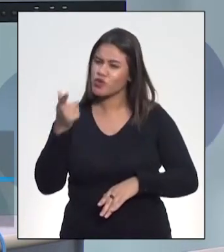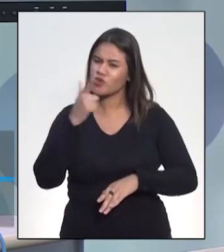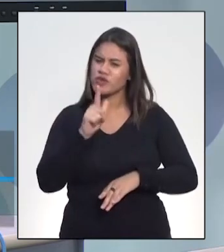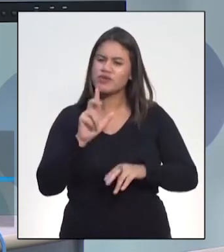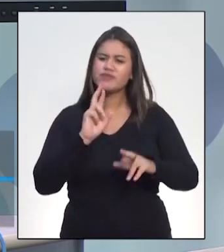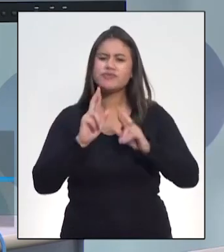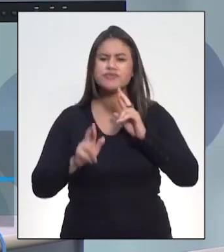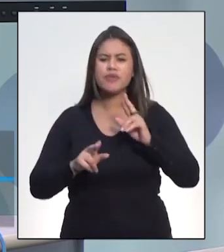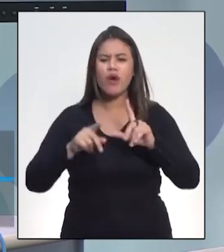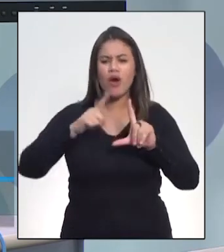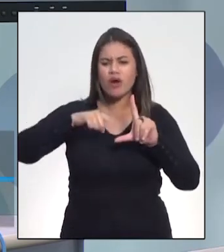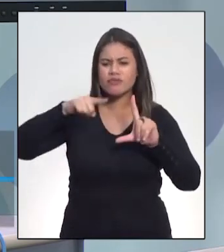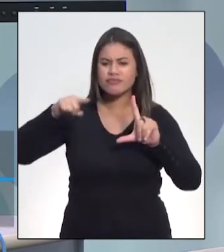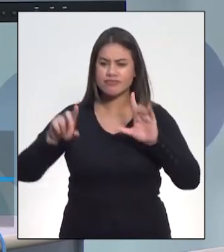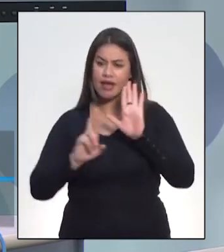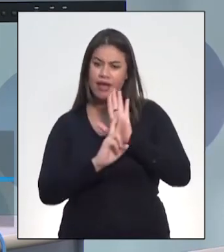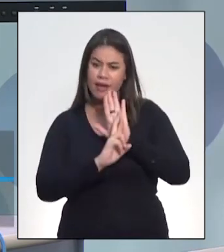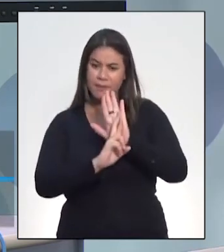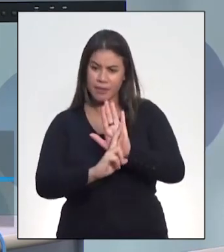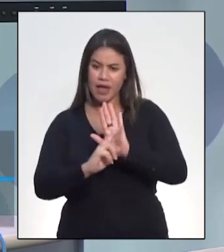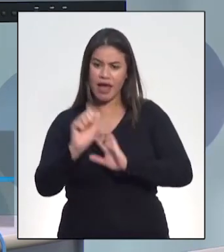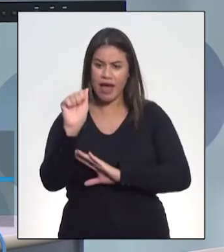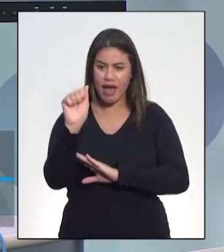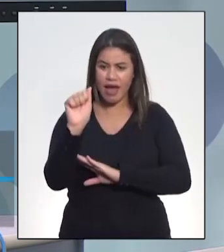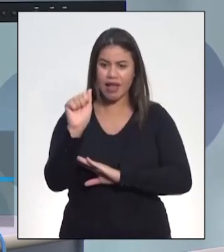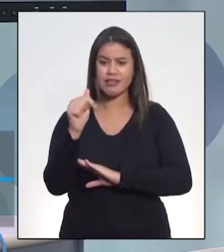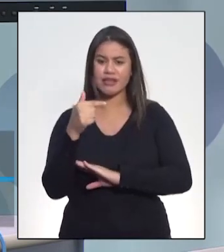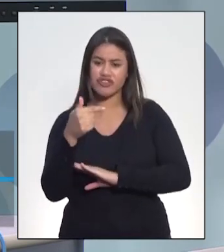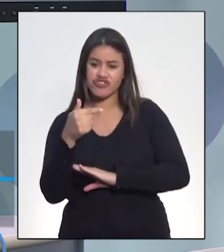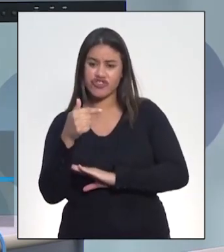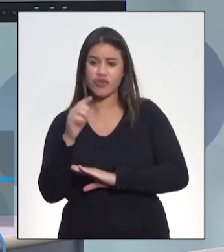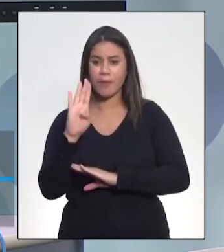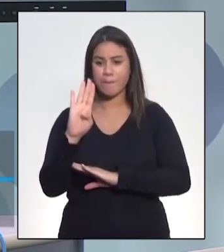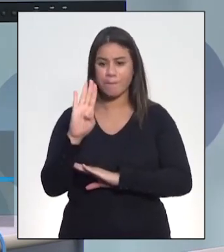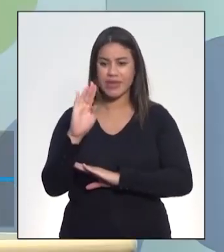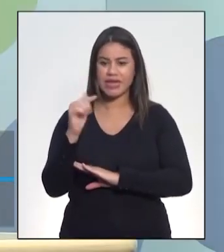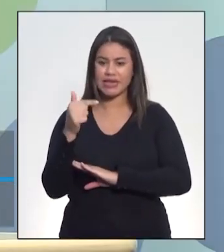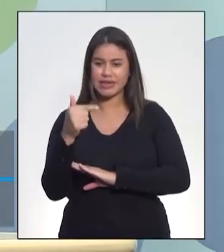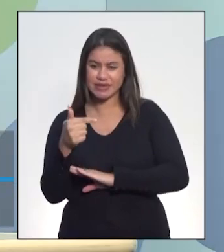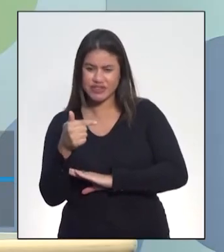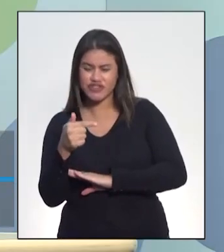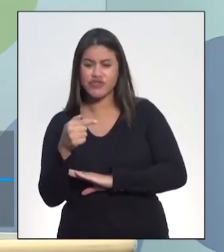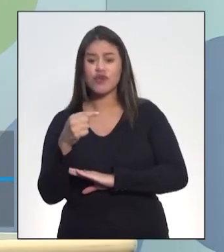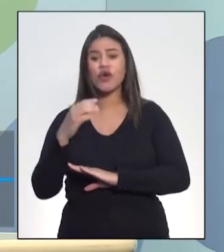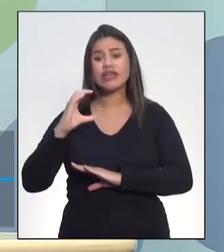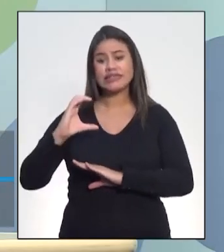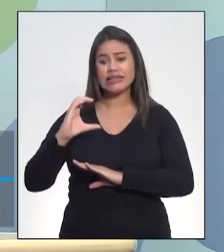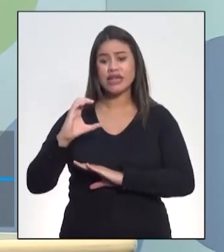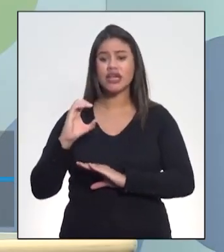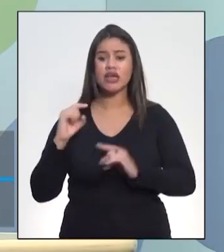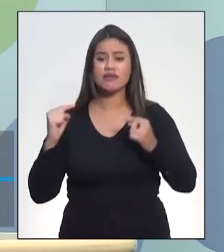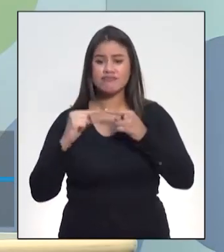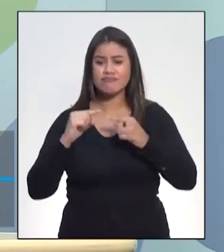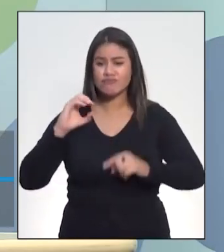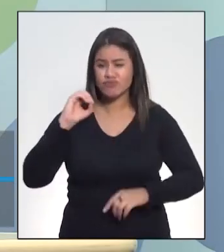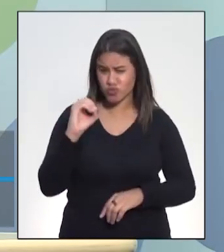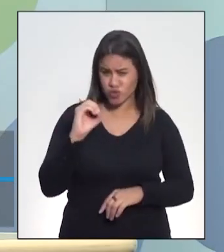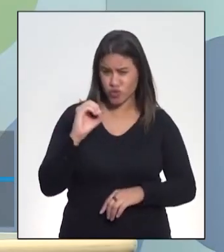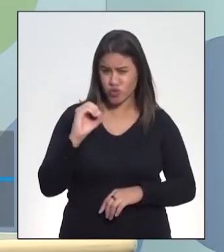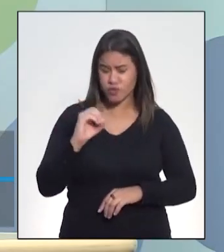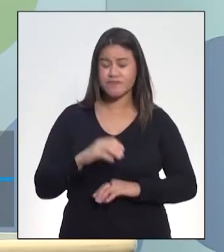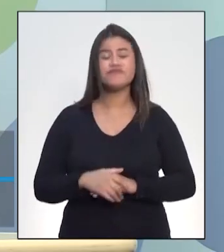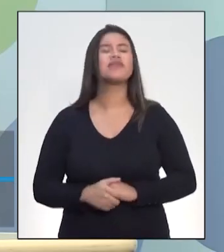descobrir qual é o gráfico que representa A negativo, B negativo e C nulo? Me diga. Então, professora Roberta, nós